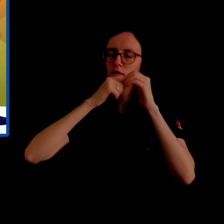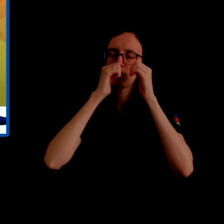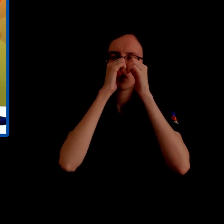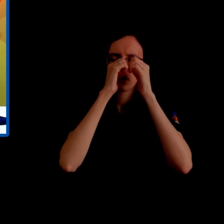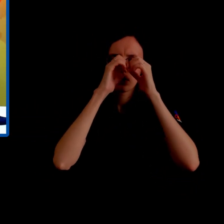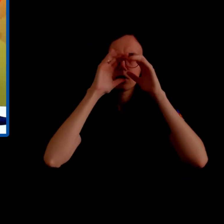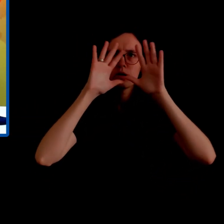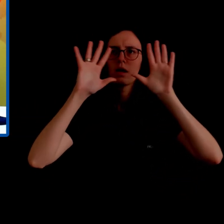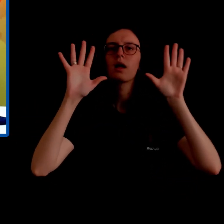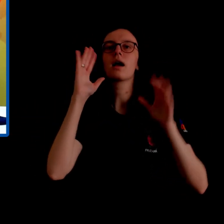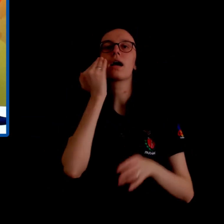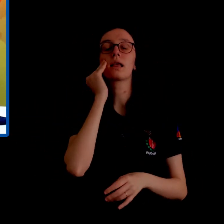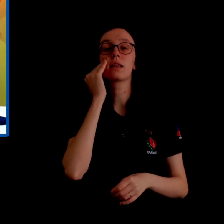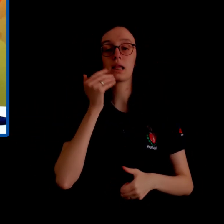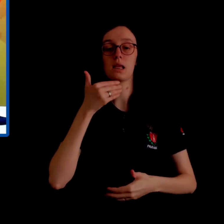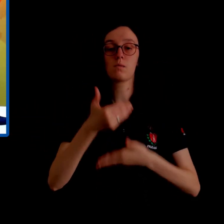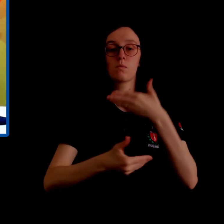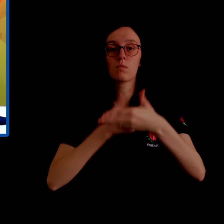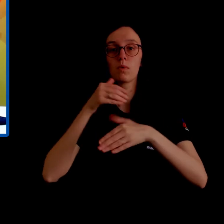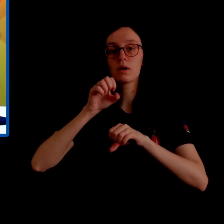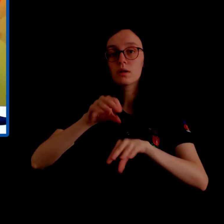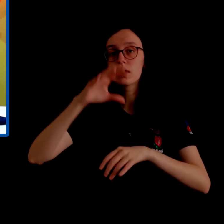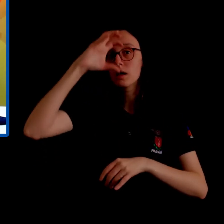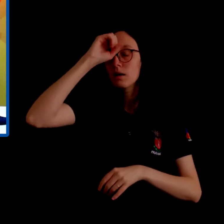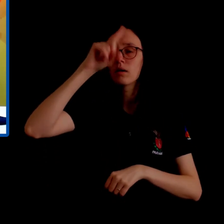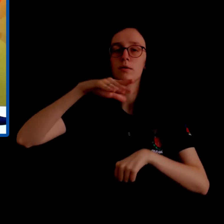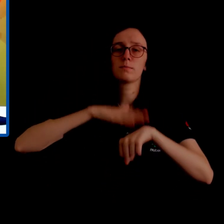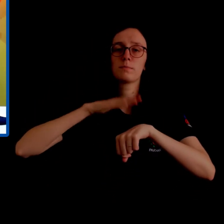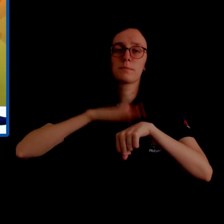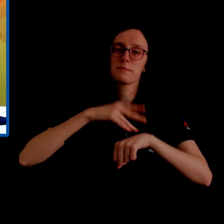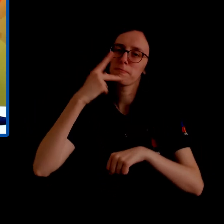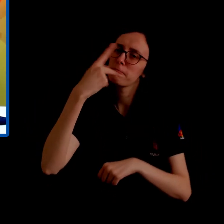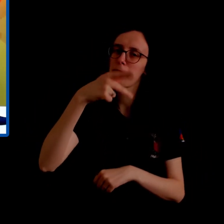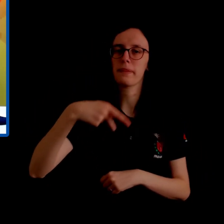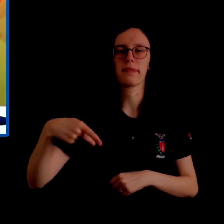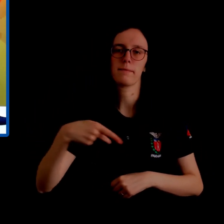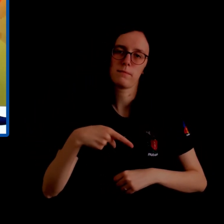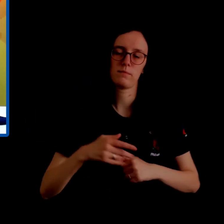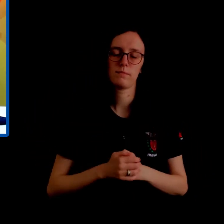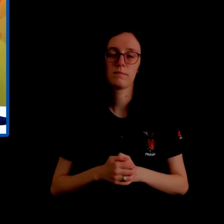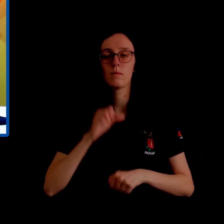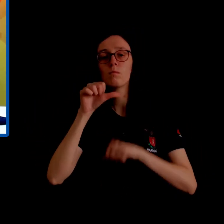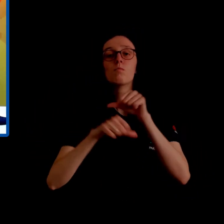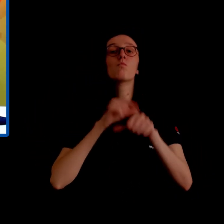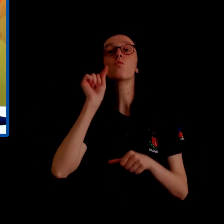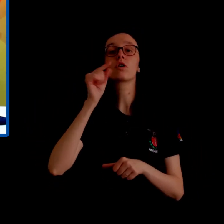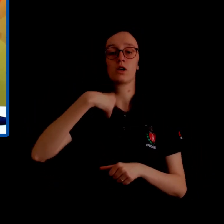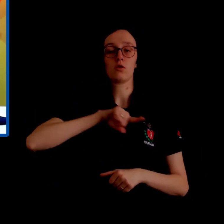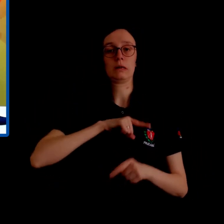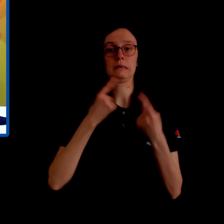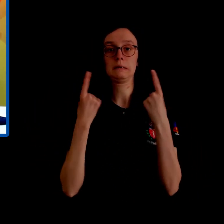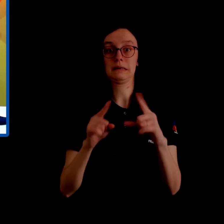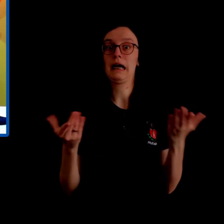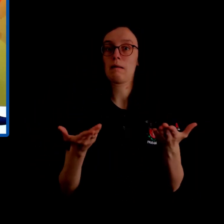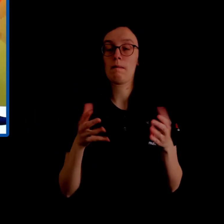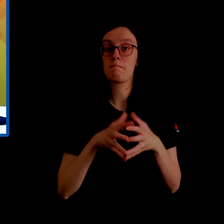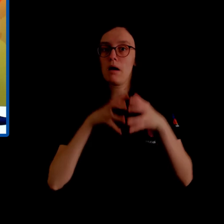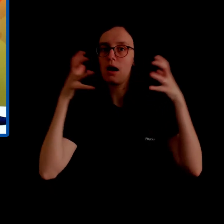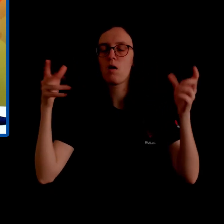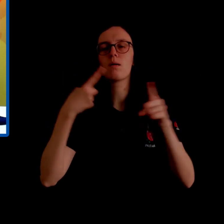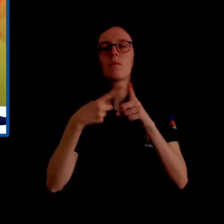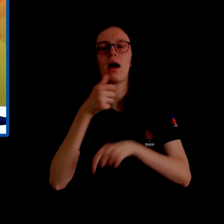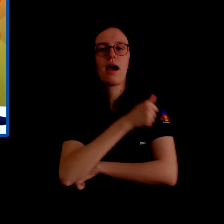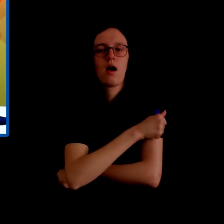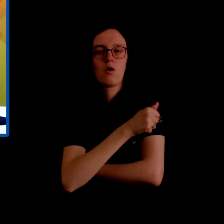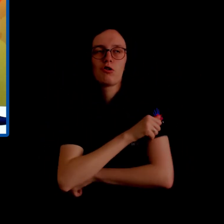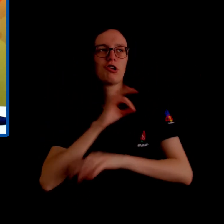de ensino-aprendizagem ainda está em suas mãos. O que mudou? Que agora o nosso desafio é grande, porque os nossos alunos